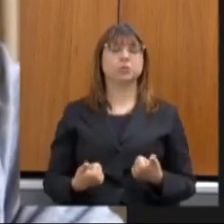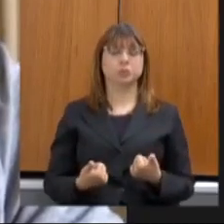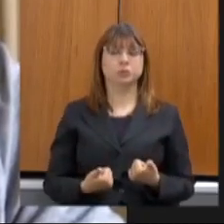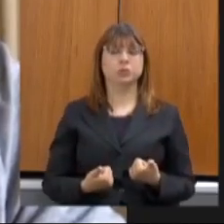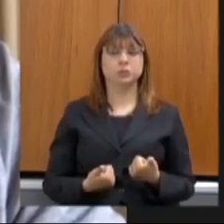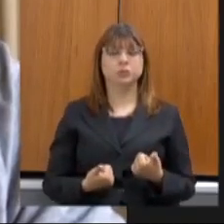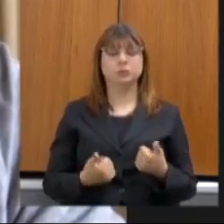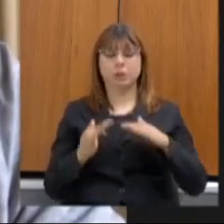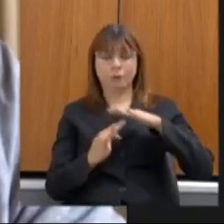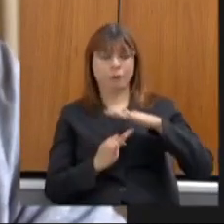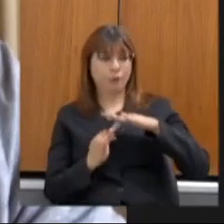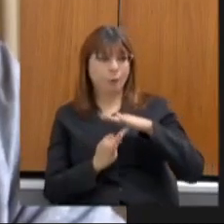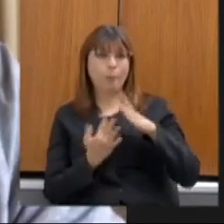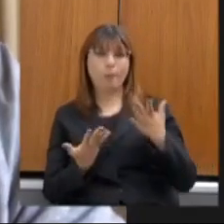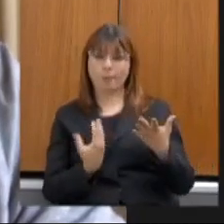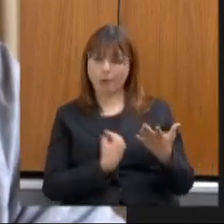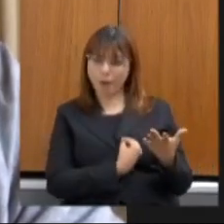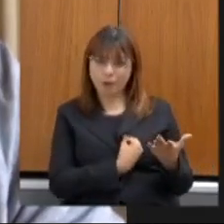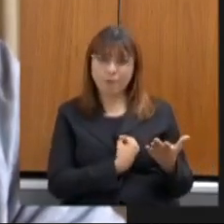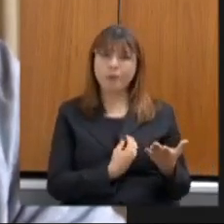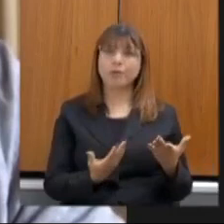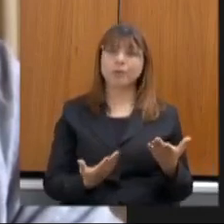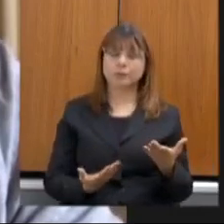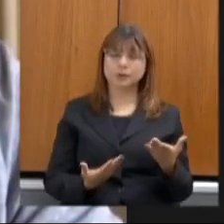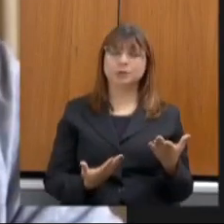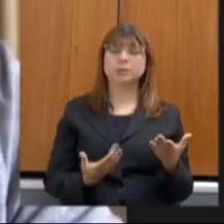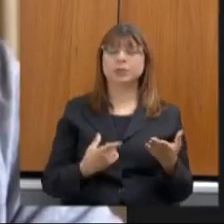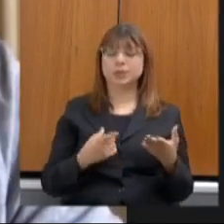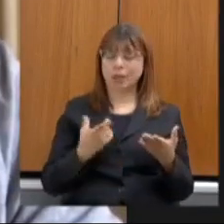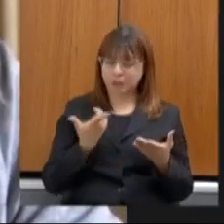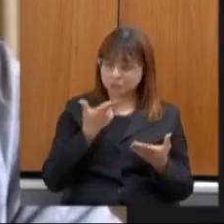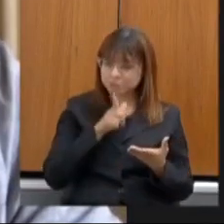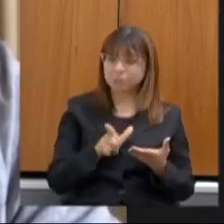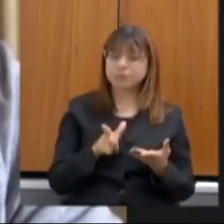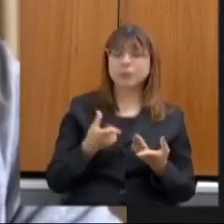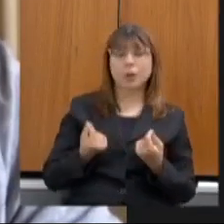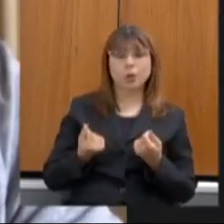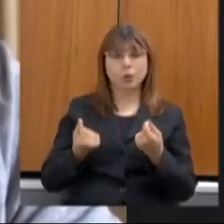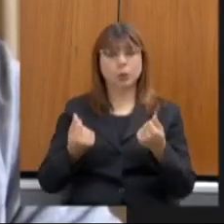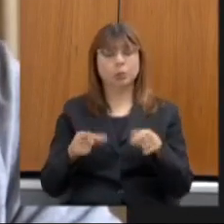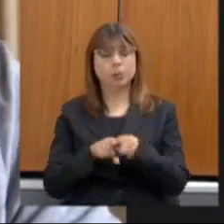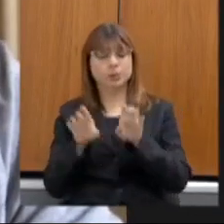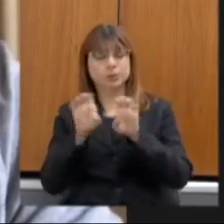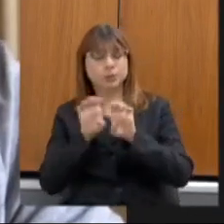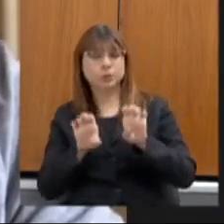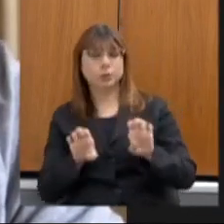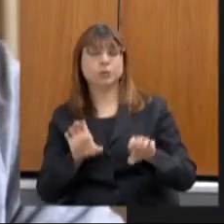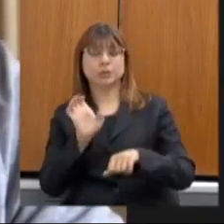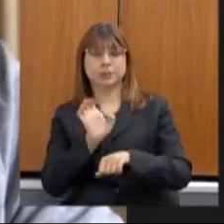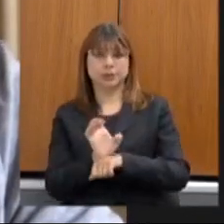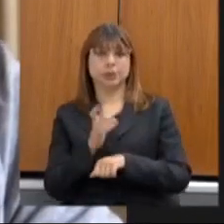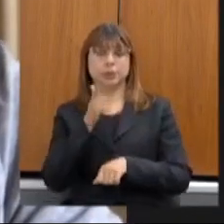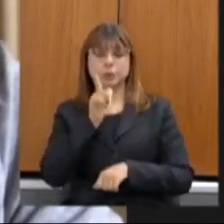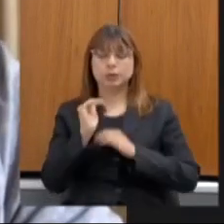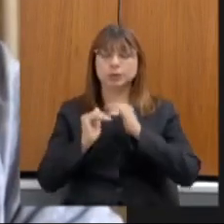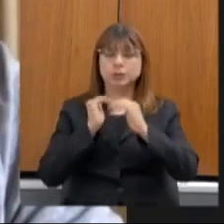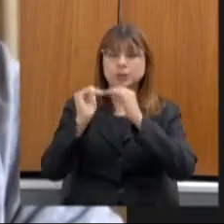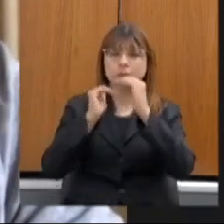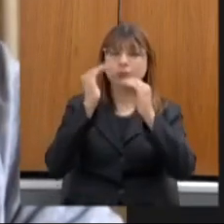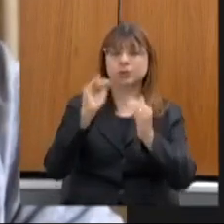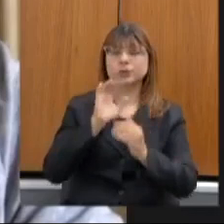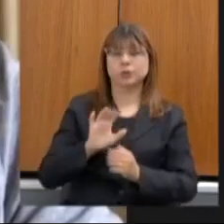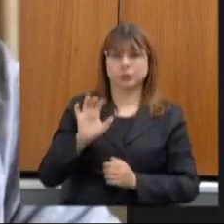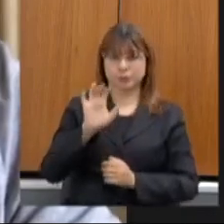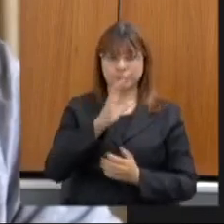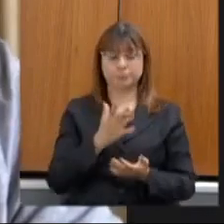formalidade E aí vem todo o acesso a economia EA estrutura de estado para que possa desenvolver